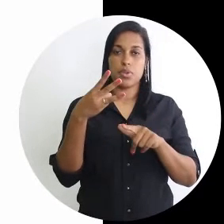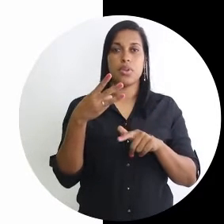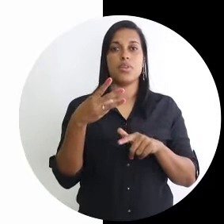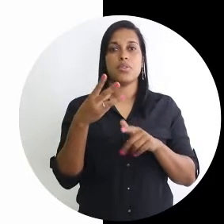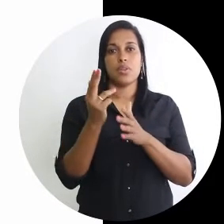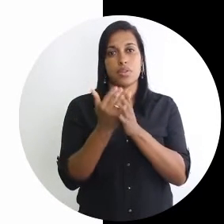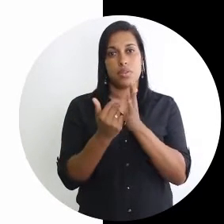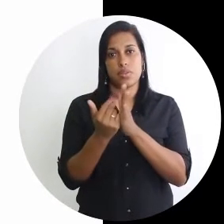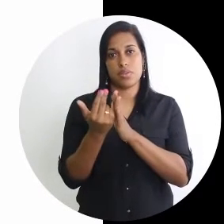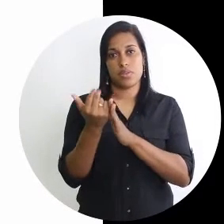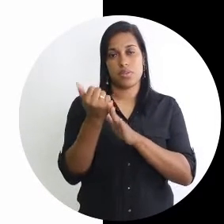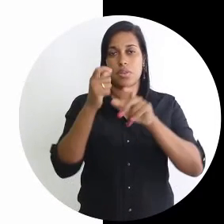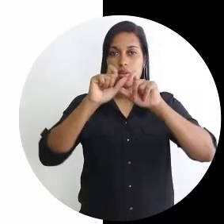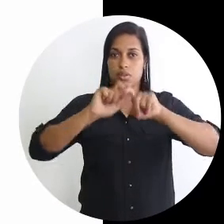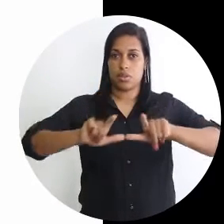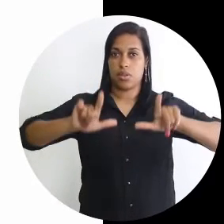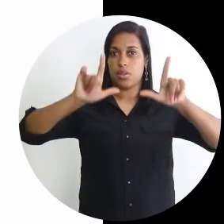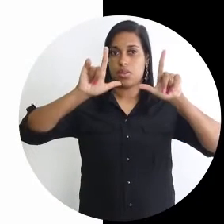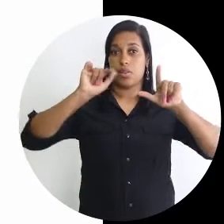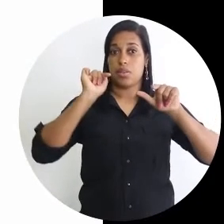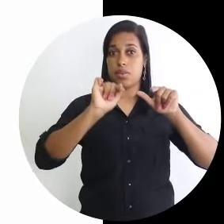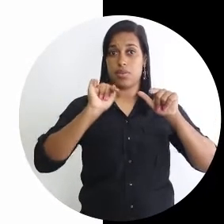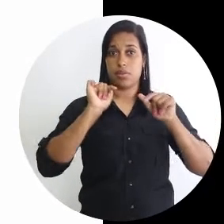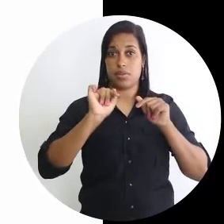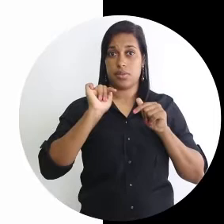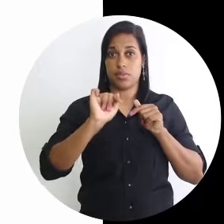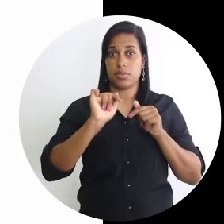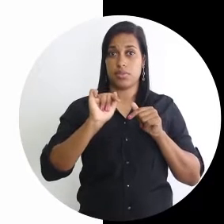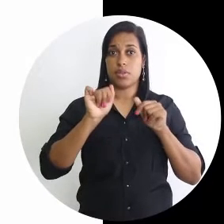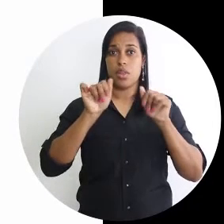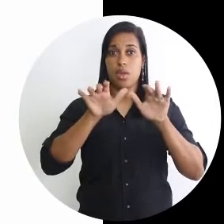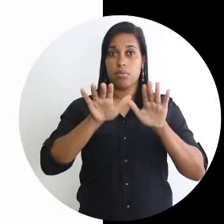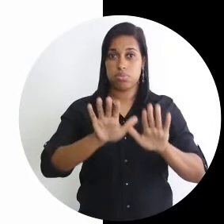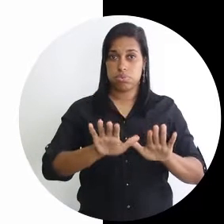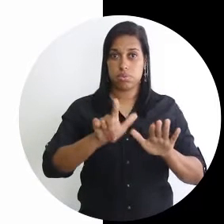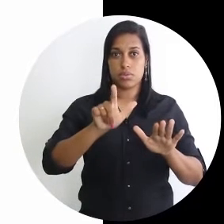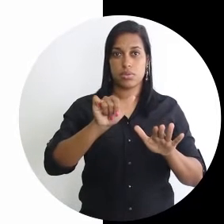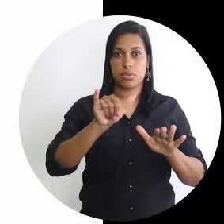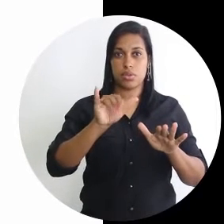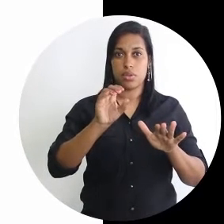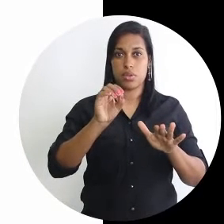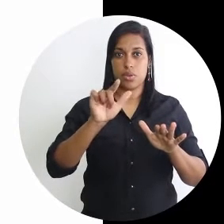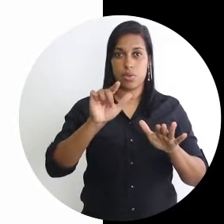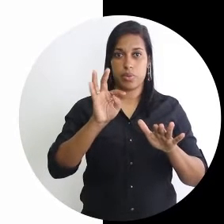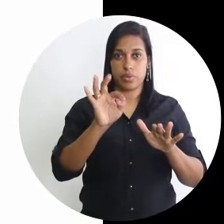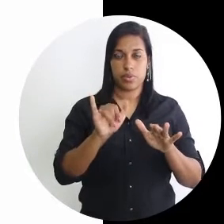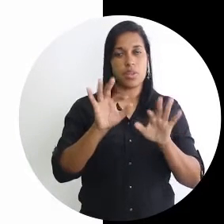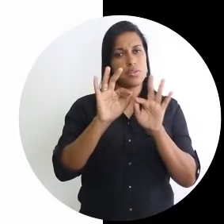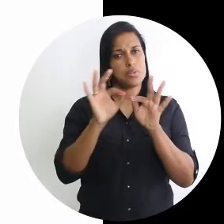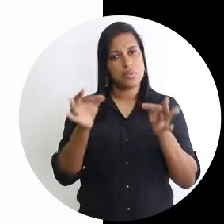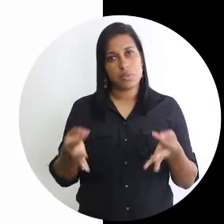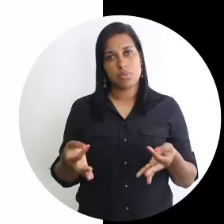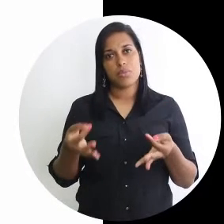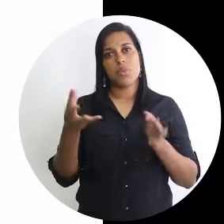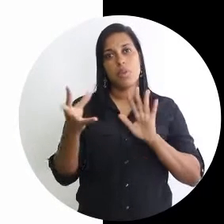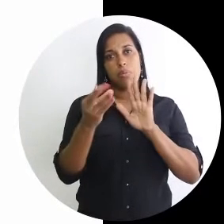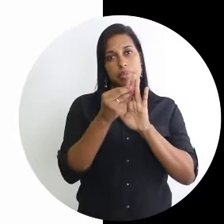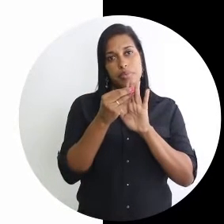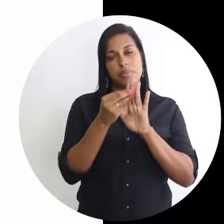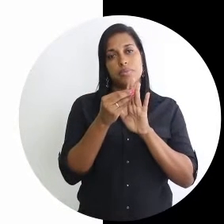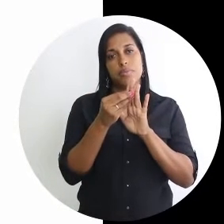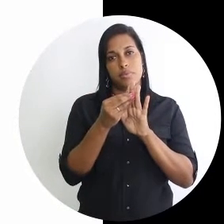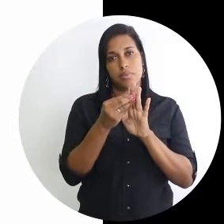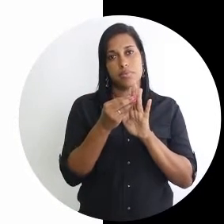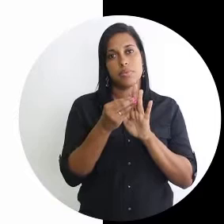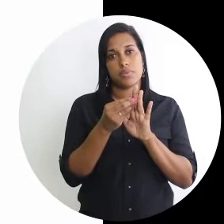estão desenhados na tela. Então, esse componente Frame Layout é um componente simples. E quando você insere o Frame Layout,